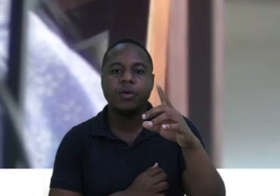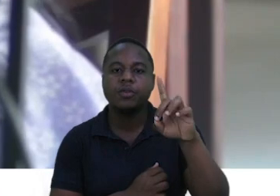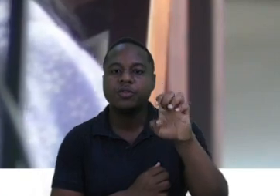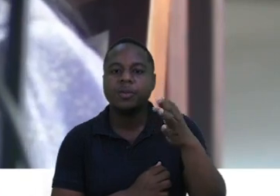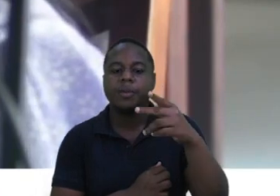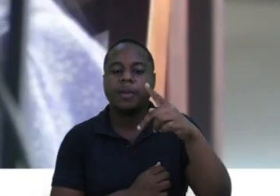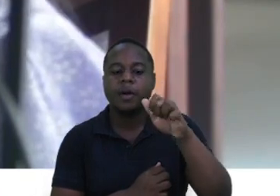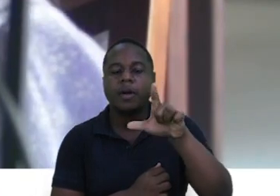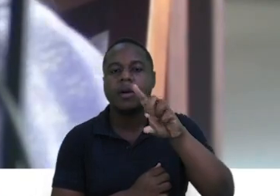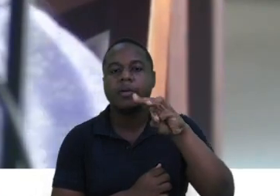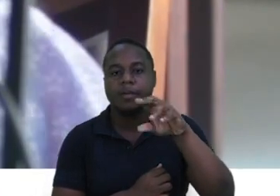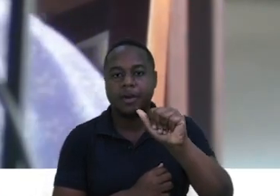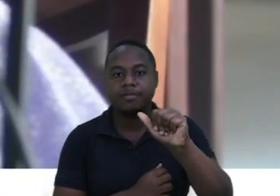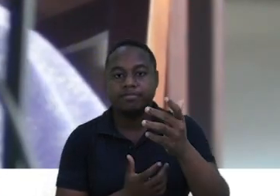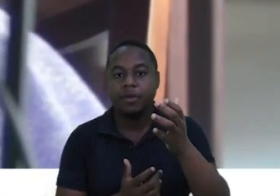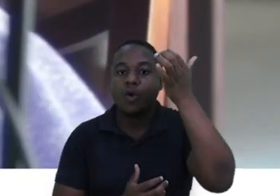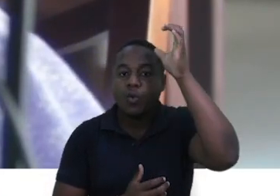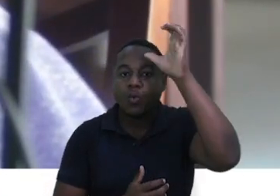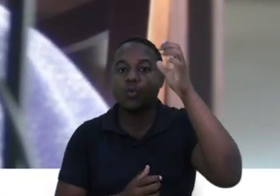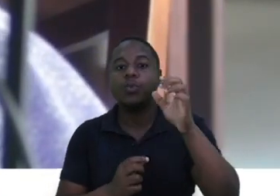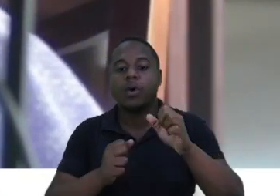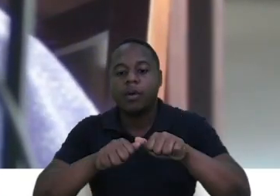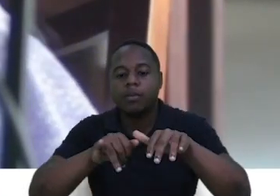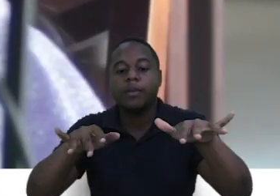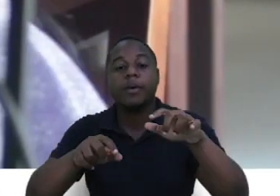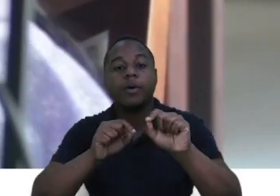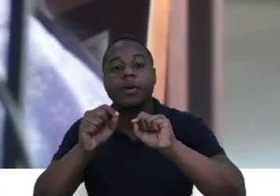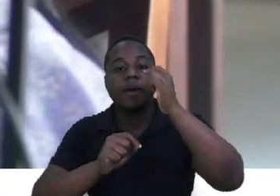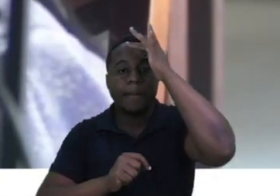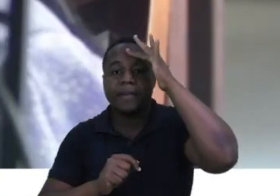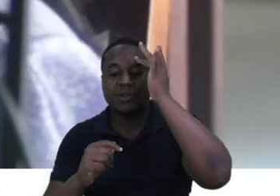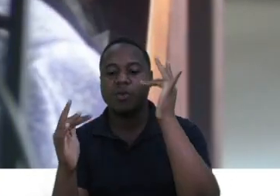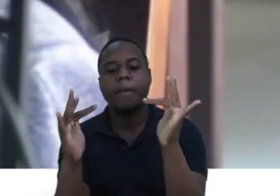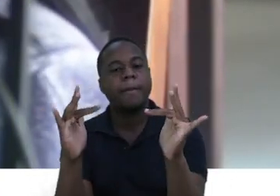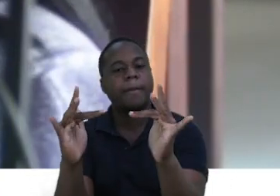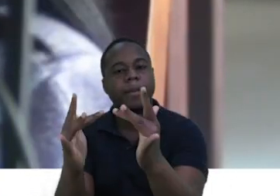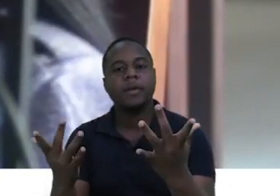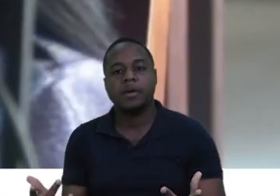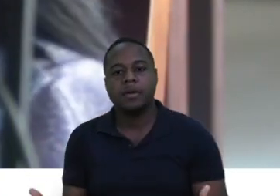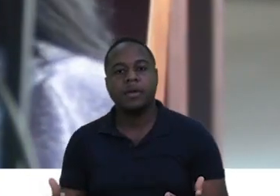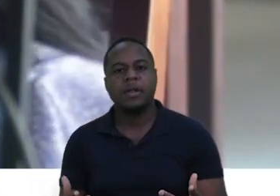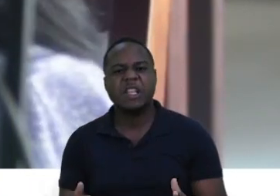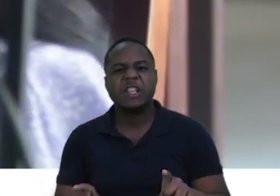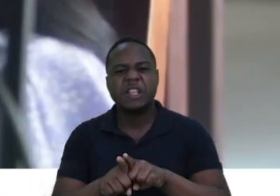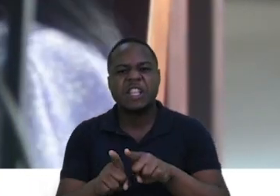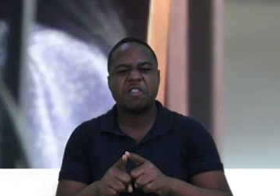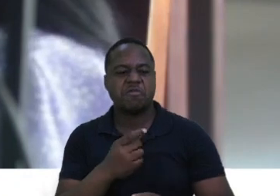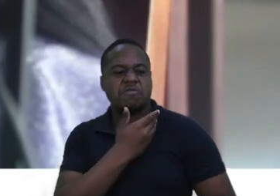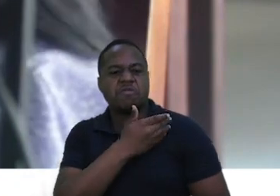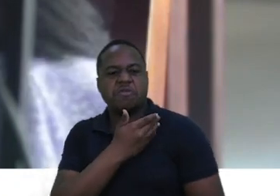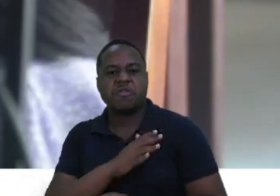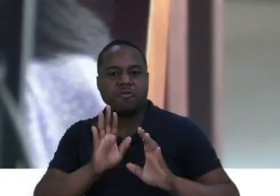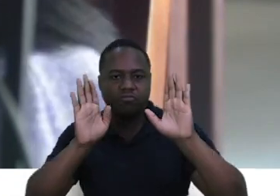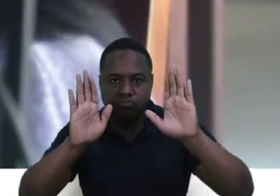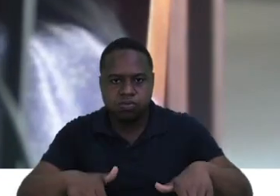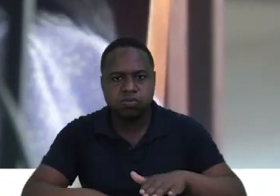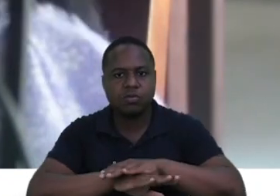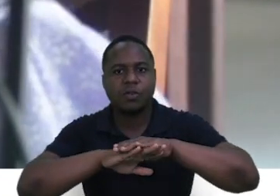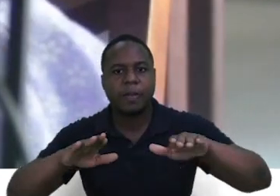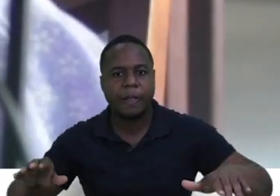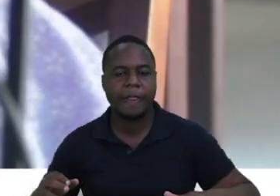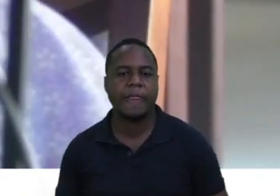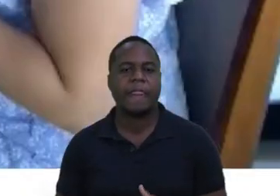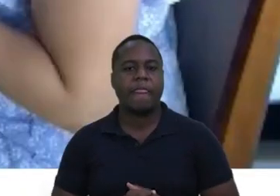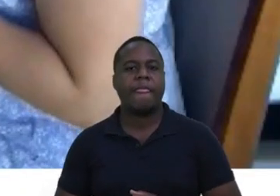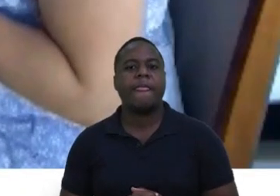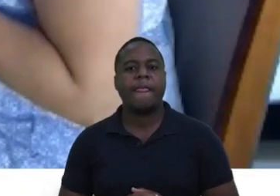é você conectar pessoas, né? E quebrar barreiras. Quebrar barreiras de preconceito. Pequeno, exato. Quebrar as barreiras